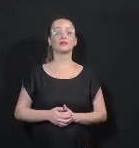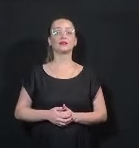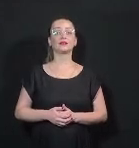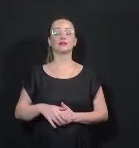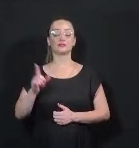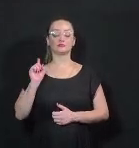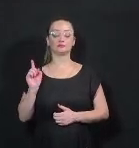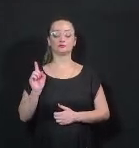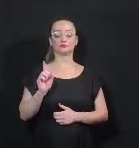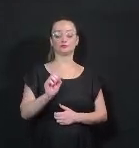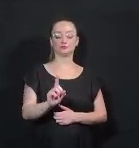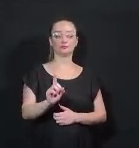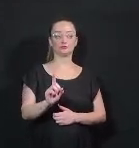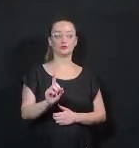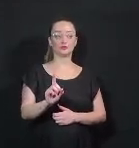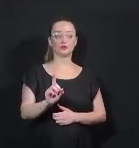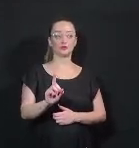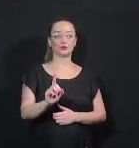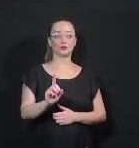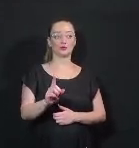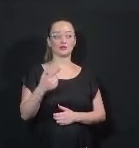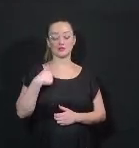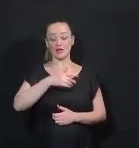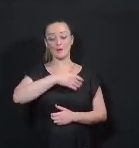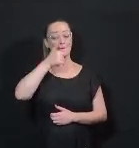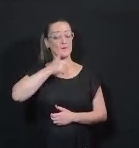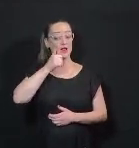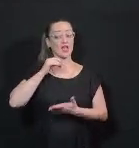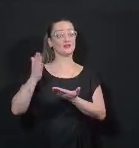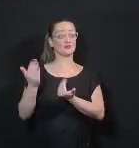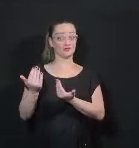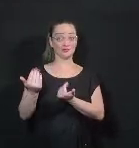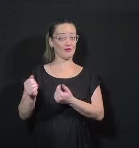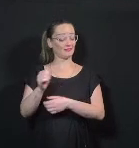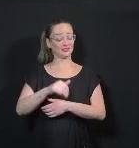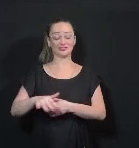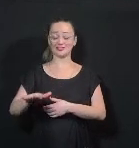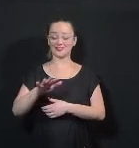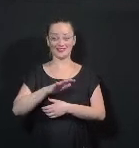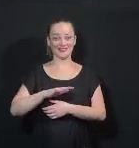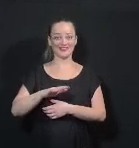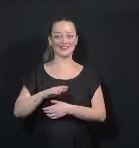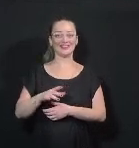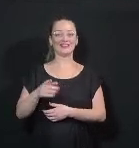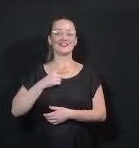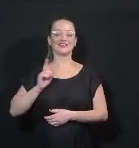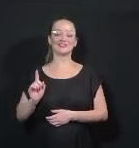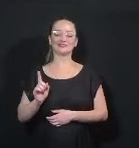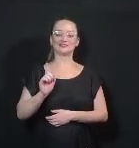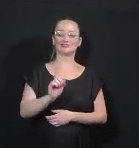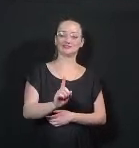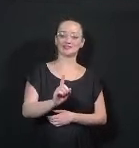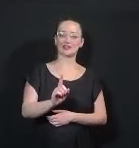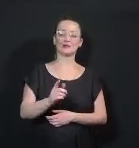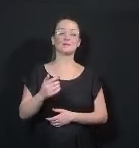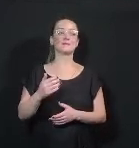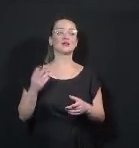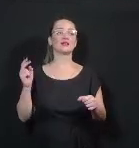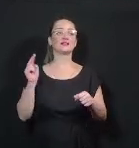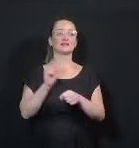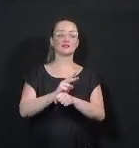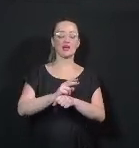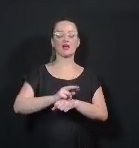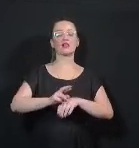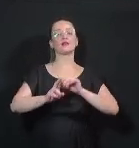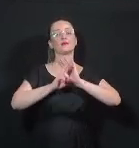colocando, as jovens, de um modo geral, se colocando para entrar na